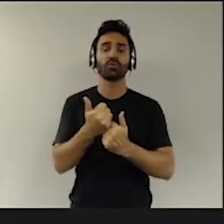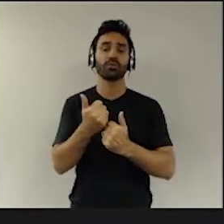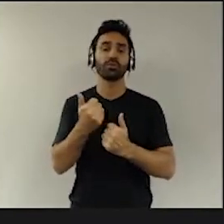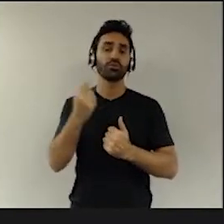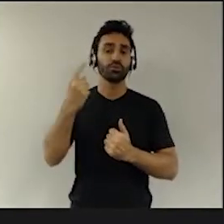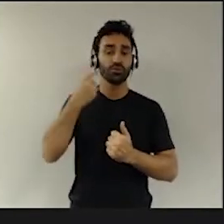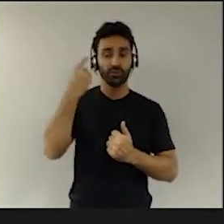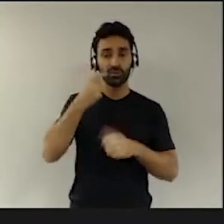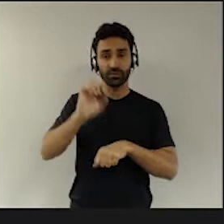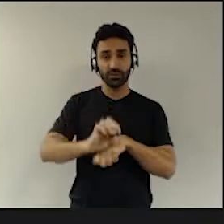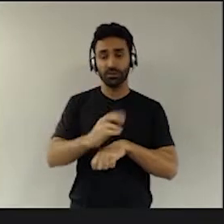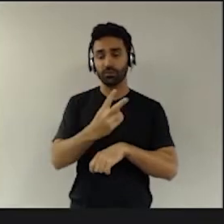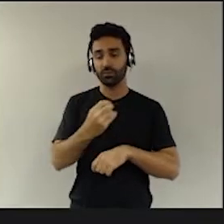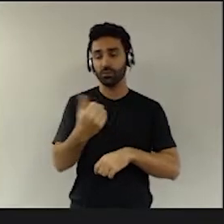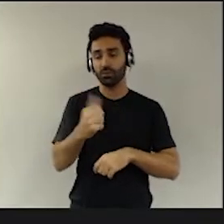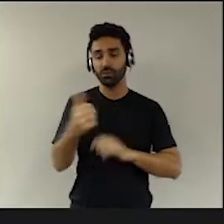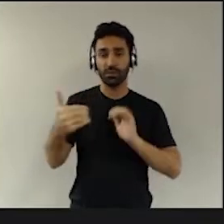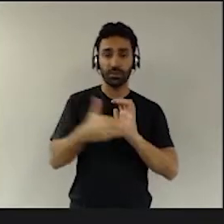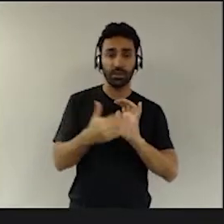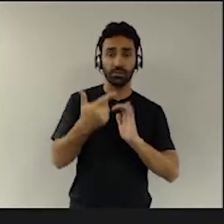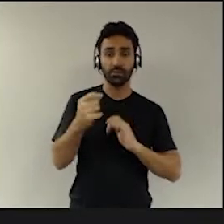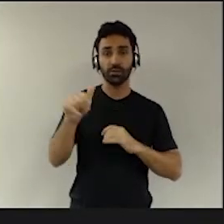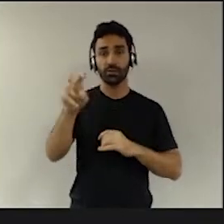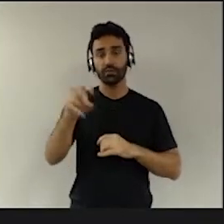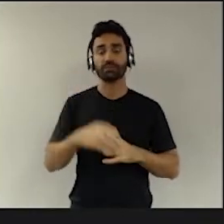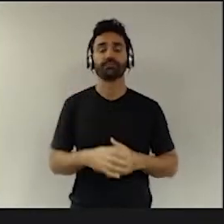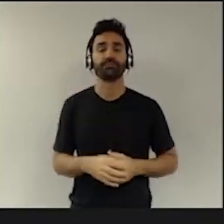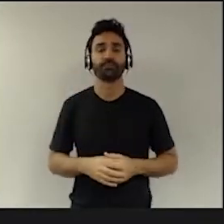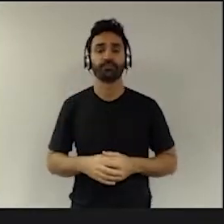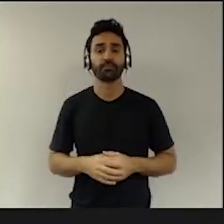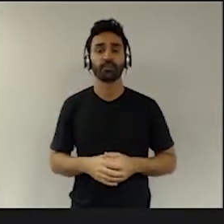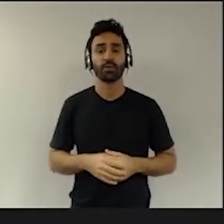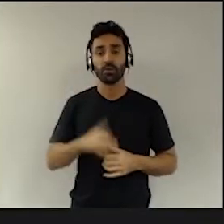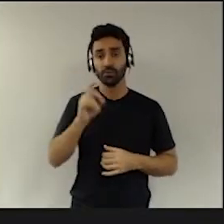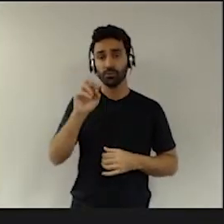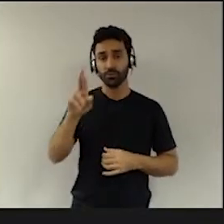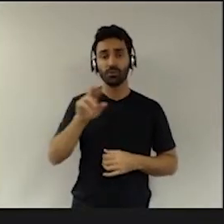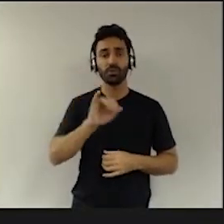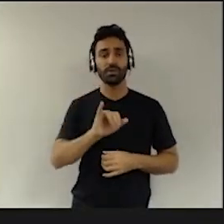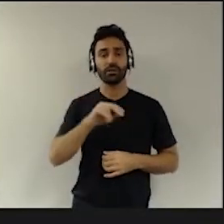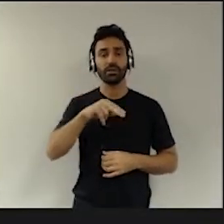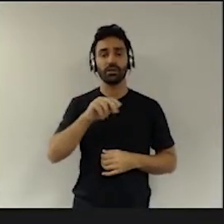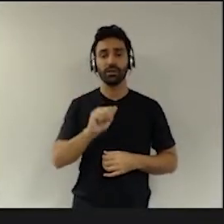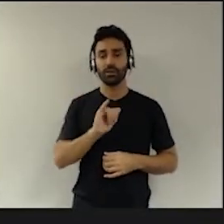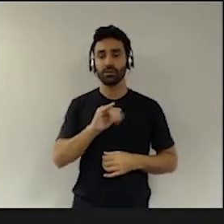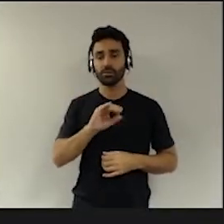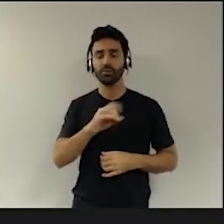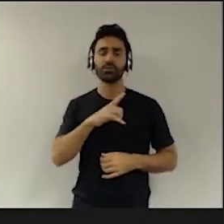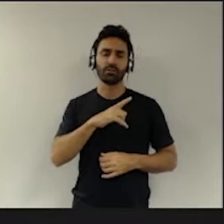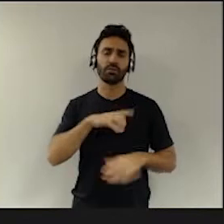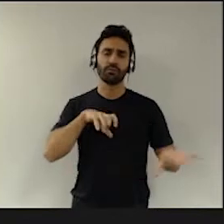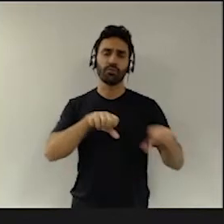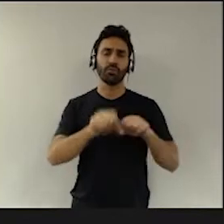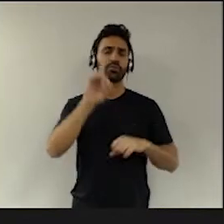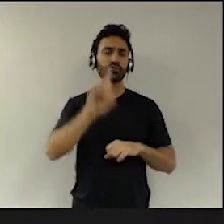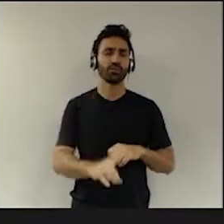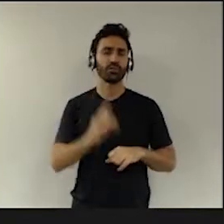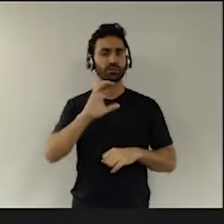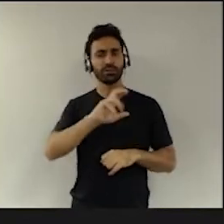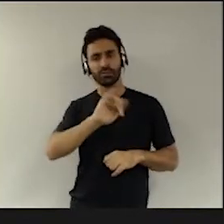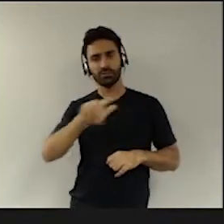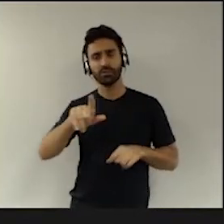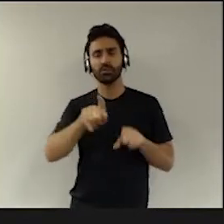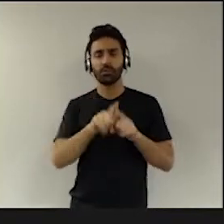Estado, de 2011 a 2015. O doutor Inácio possui especialização em Direito Civil e Processo